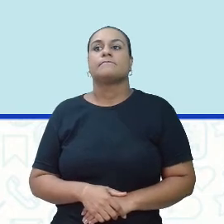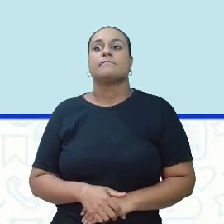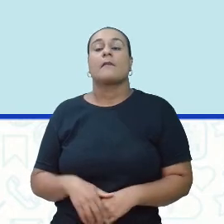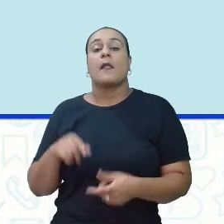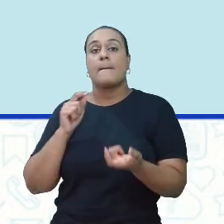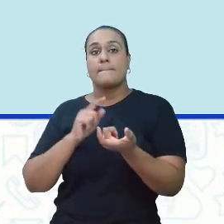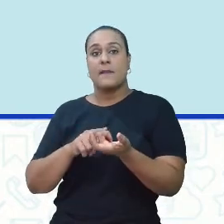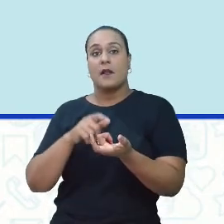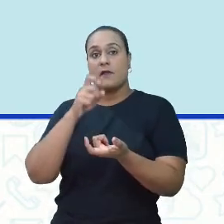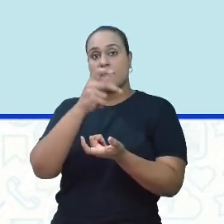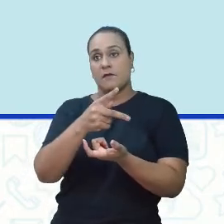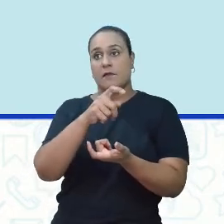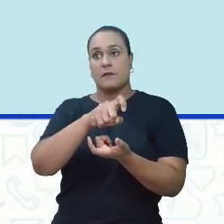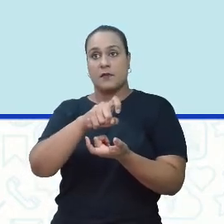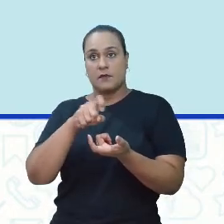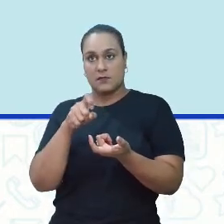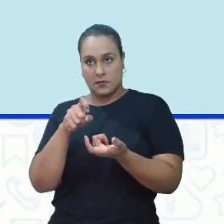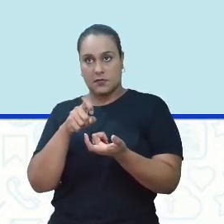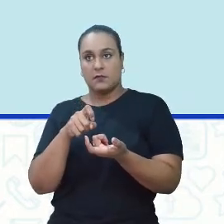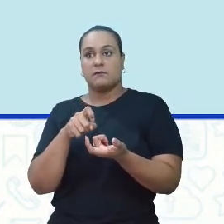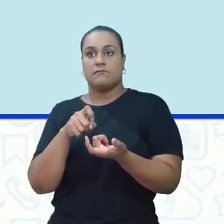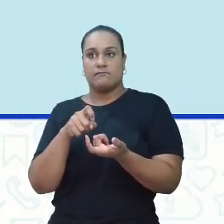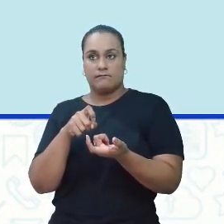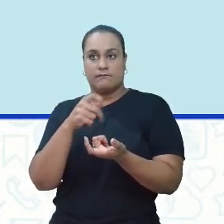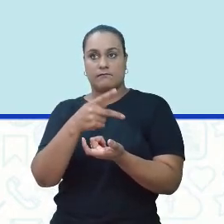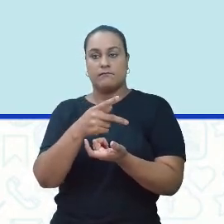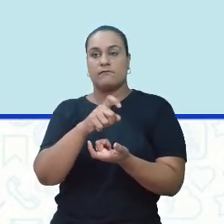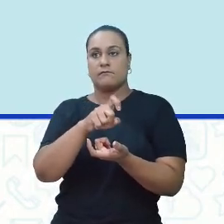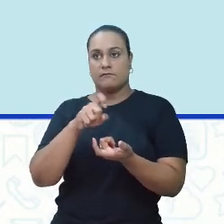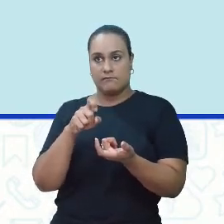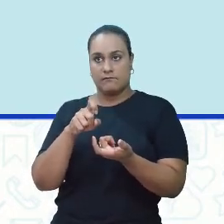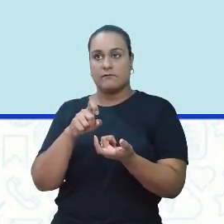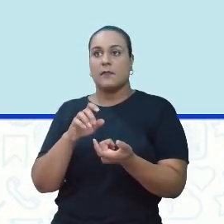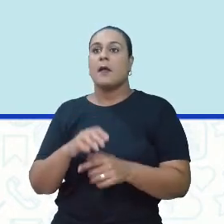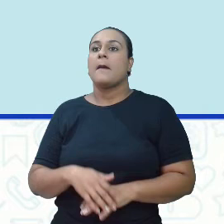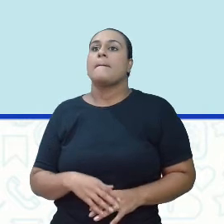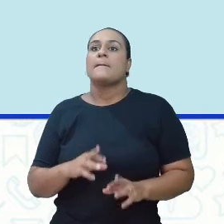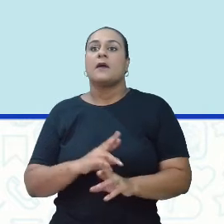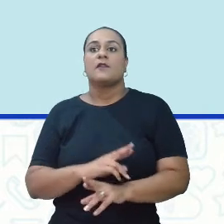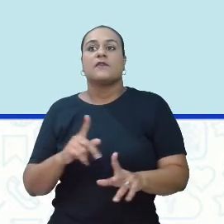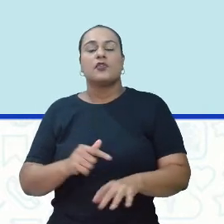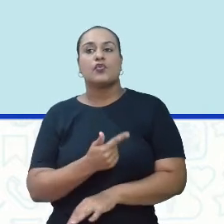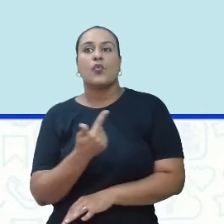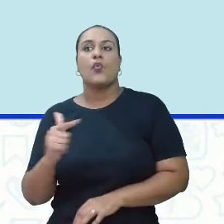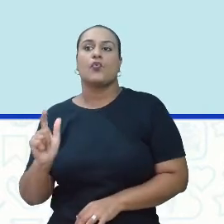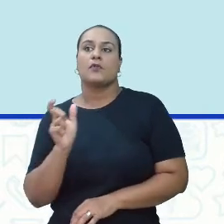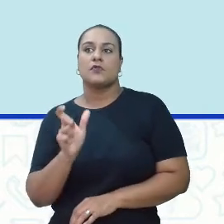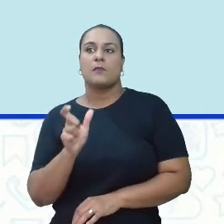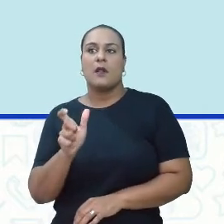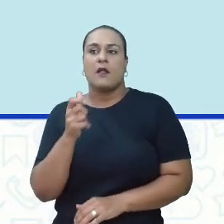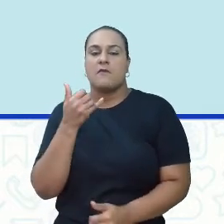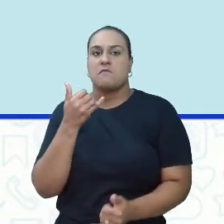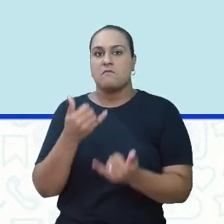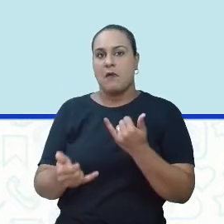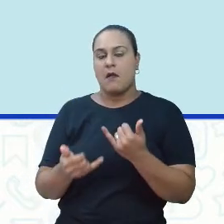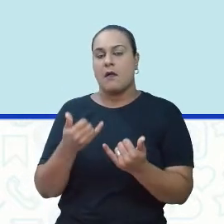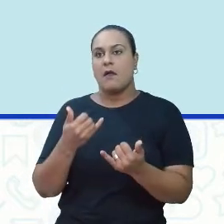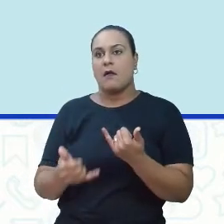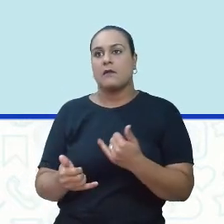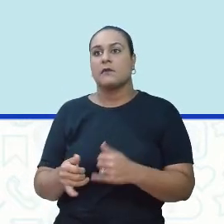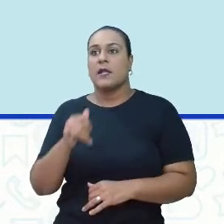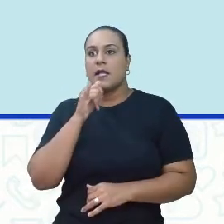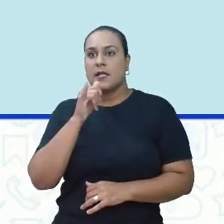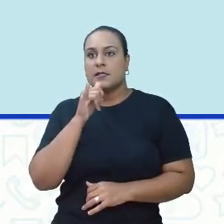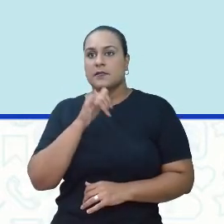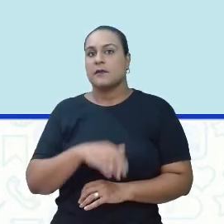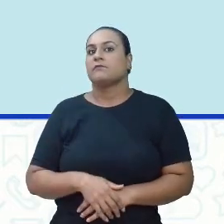palavras paroxítonas, a gente viu palavras paroxítonas agora, para diferenciá-las de outras palavras delas homólogas, ou seja,